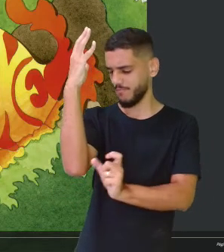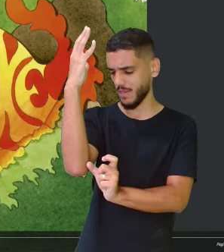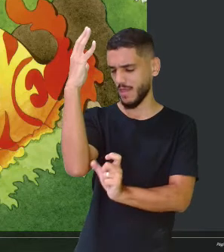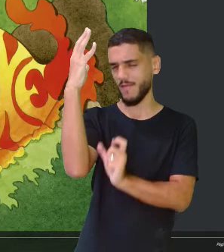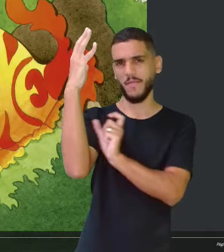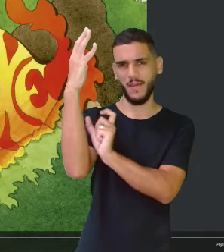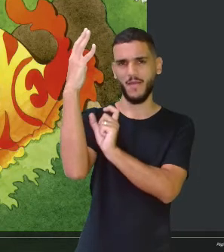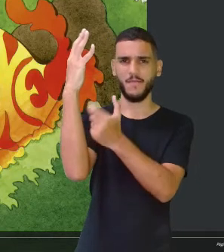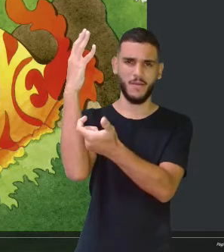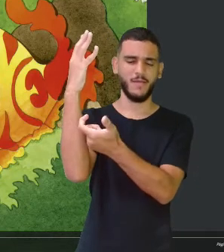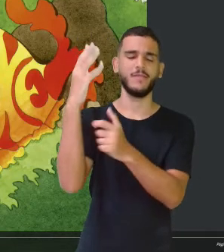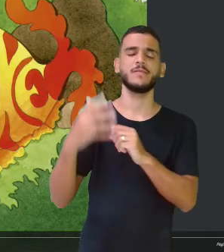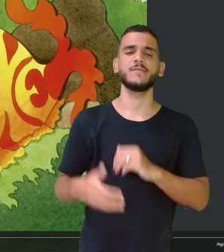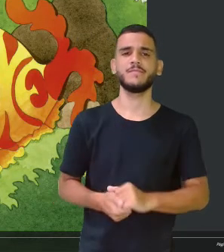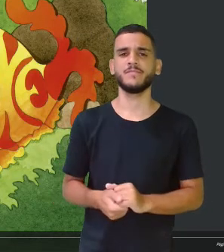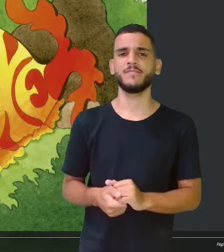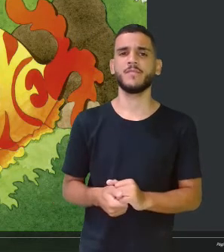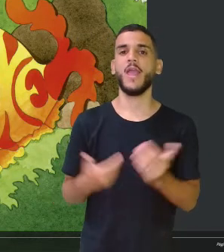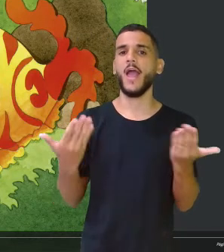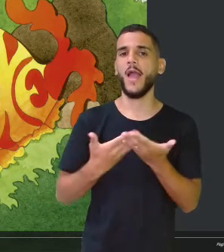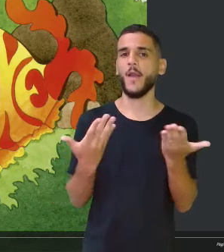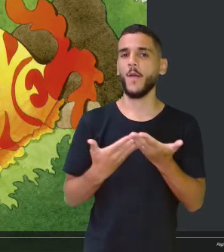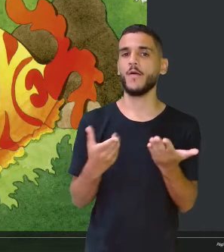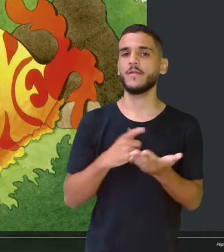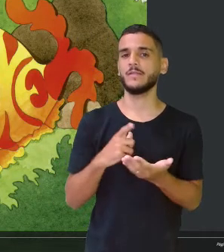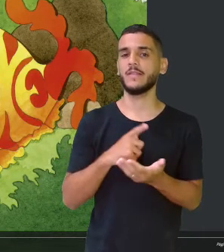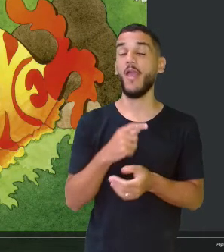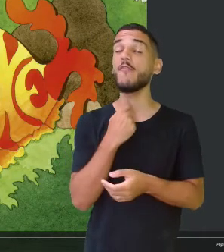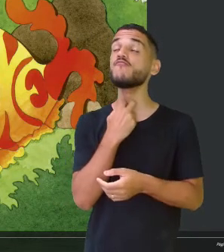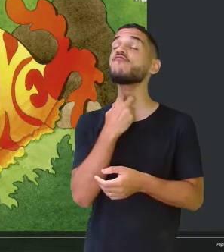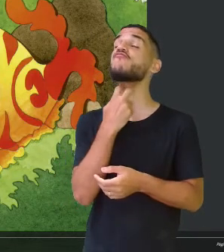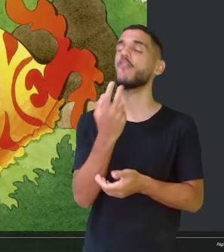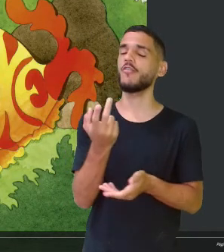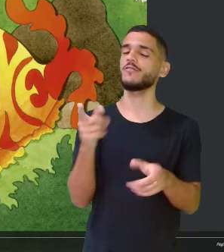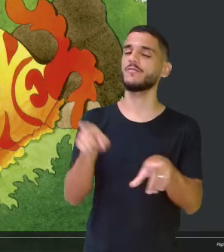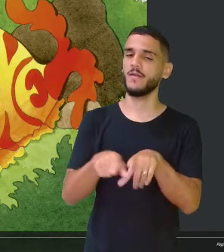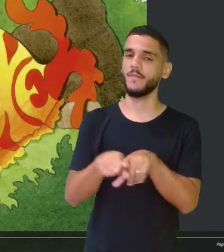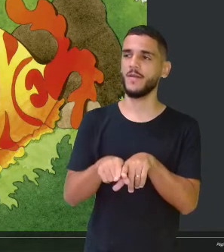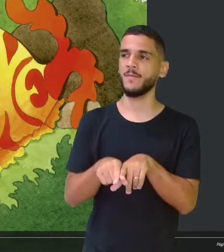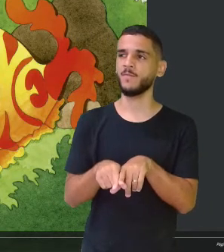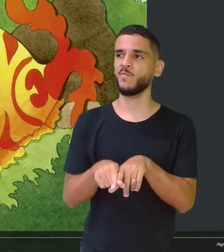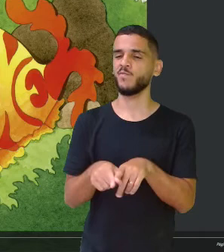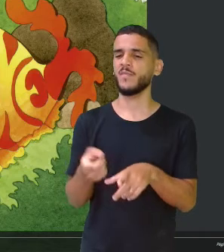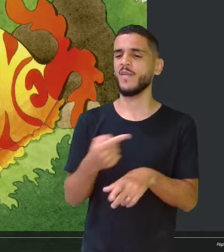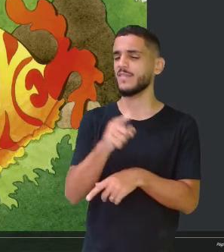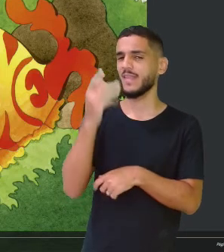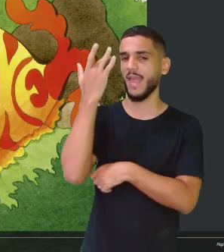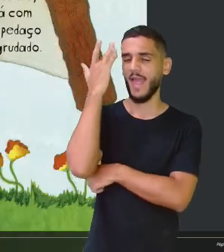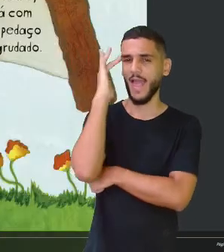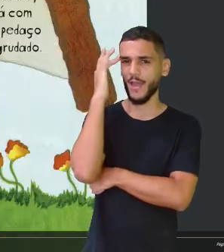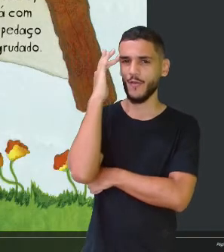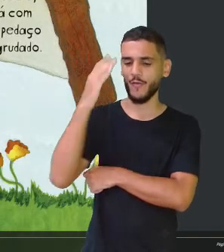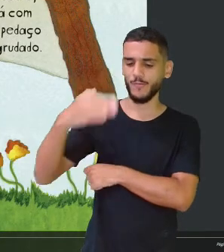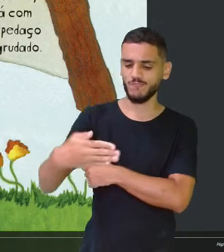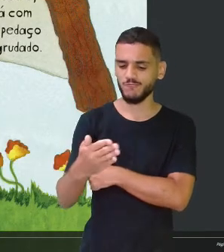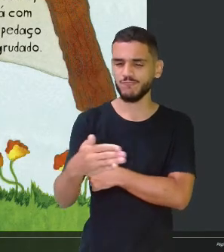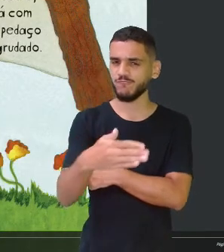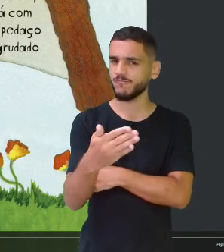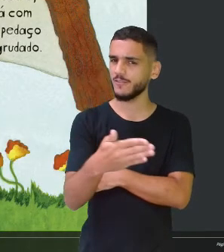aí eu fiquei, ó, com o vozeirão. Será que o peixinho foi atrás, minha gente, dessa árvore? Vamos descobrir.